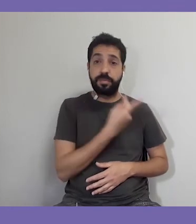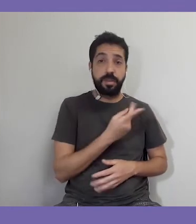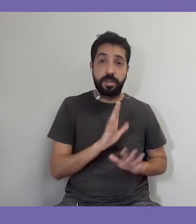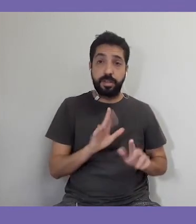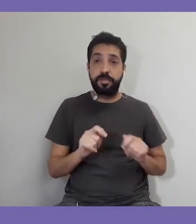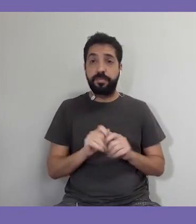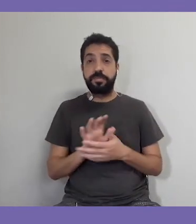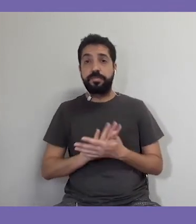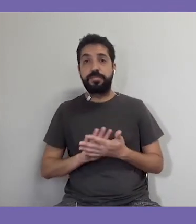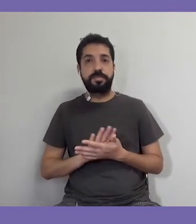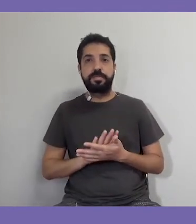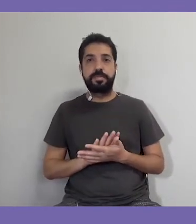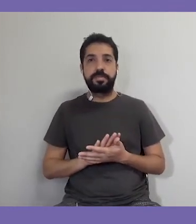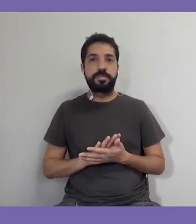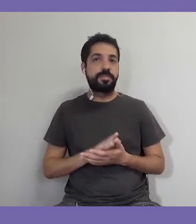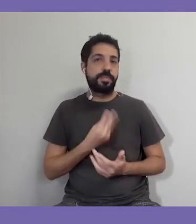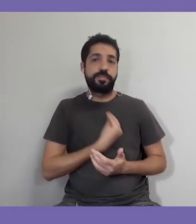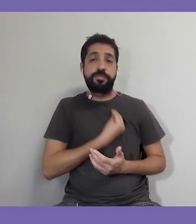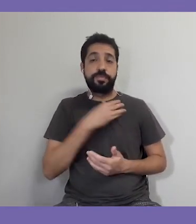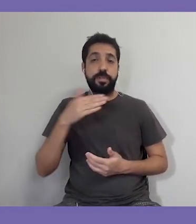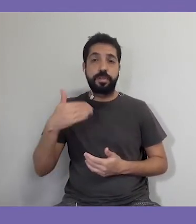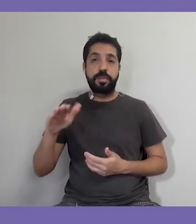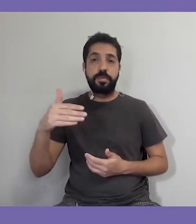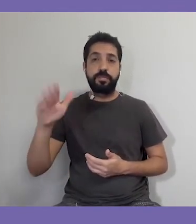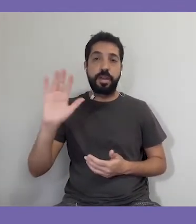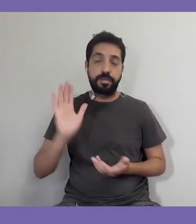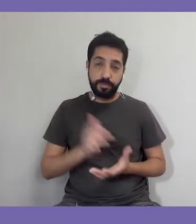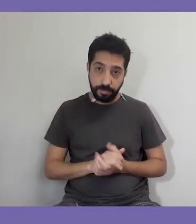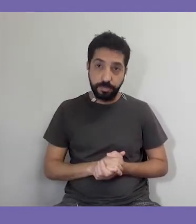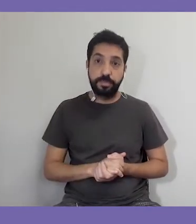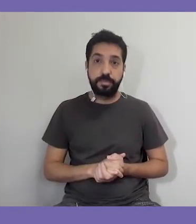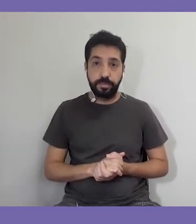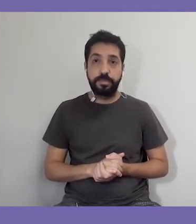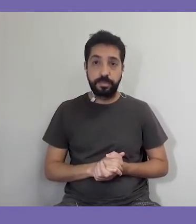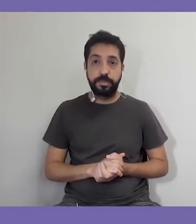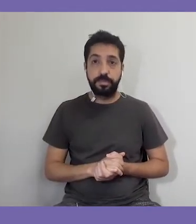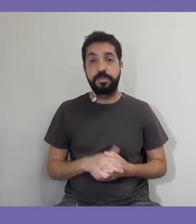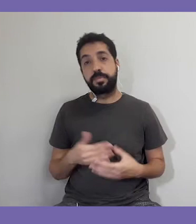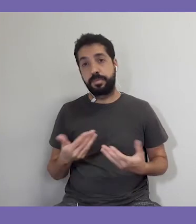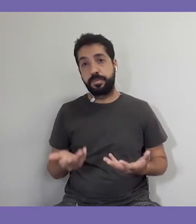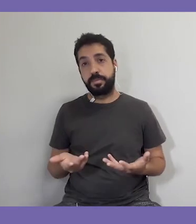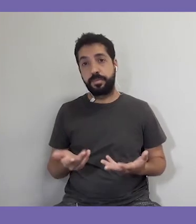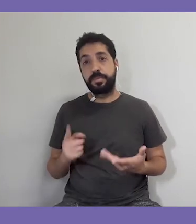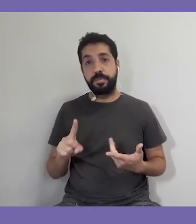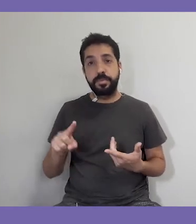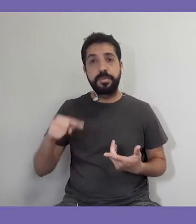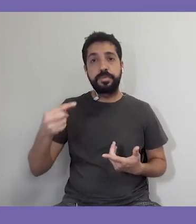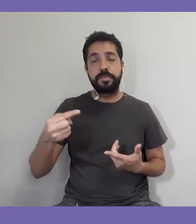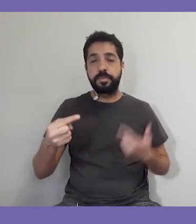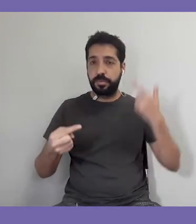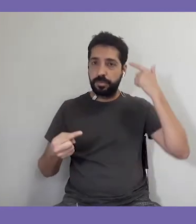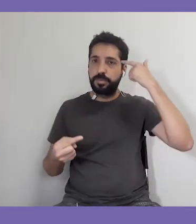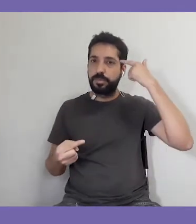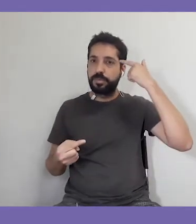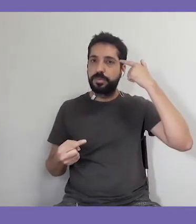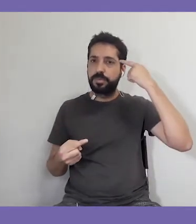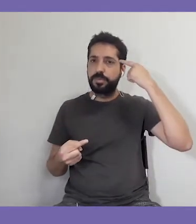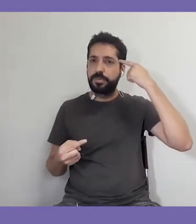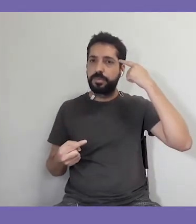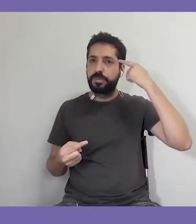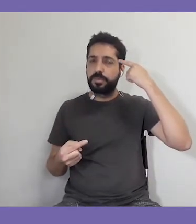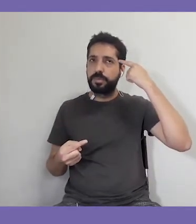não, não tenho muito o que fazer, e é isso, vida que segue, né? E aí, depois eu